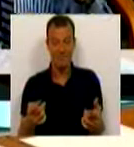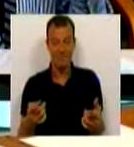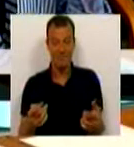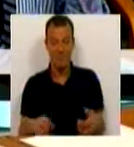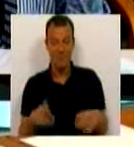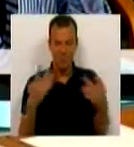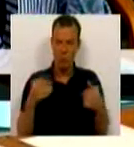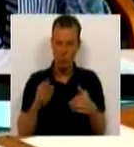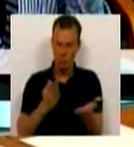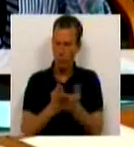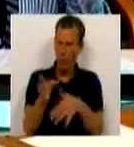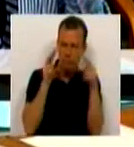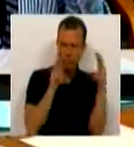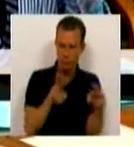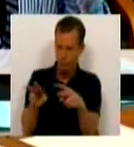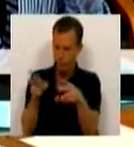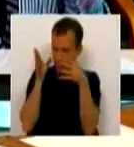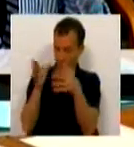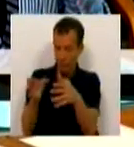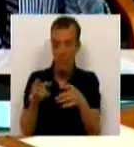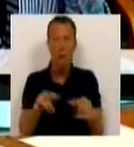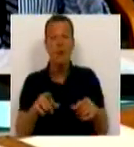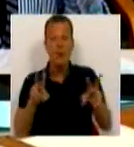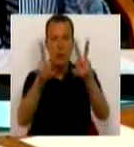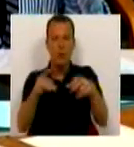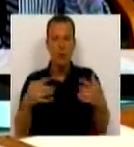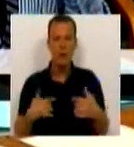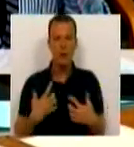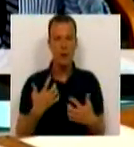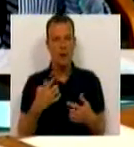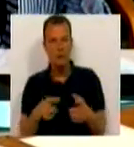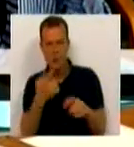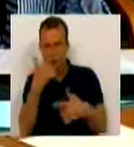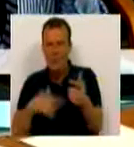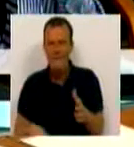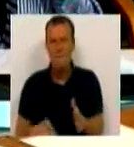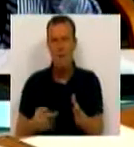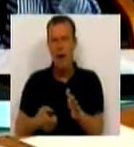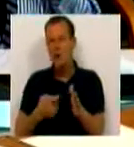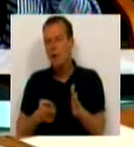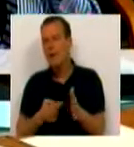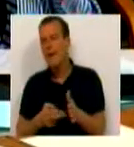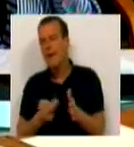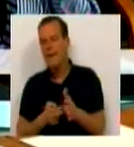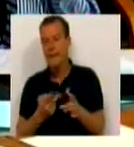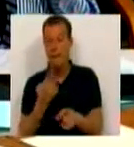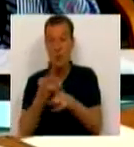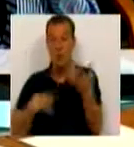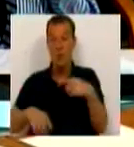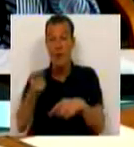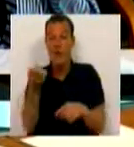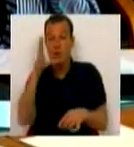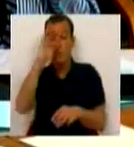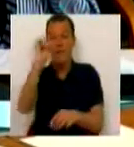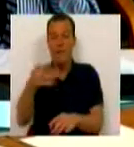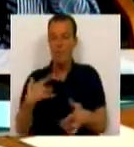mais ainda de olho em si e no Ministro Vieira da Silva, e é um assunto em que muita gente tem expectativa porque diz respeito à vida, e sabem que no Governo anterior não houve nenhuma